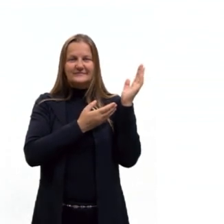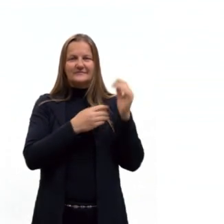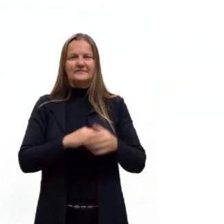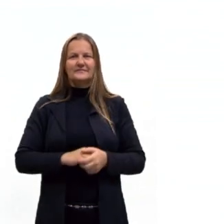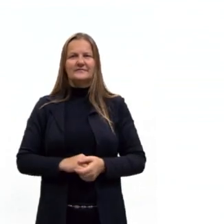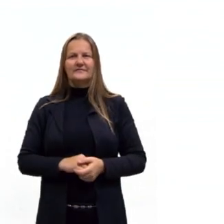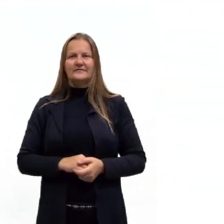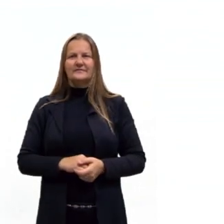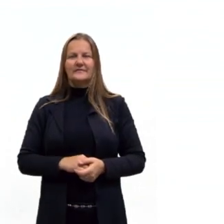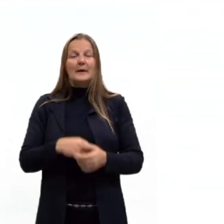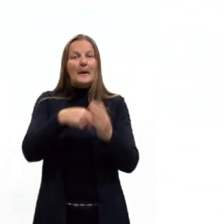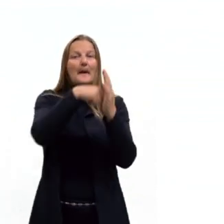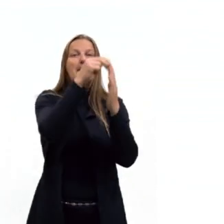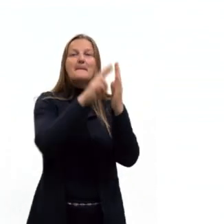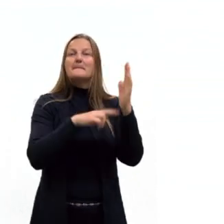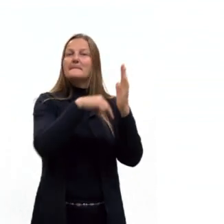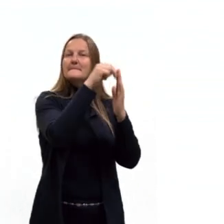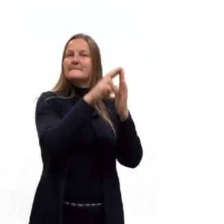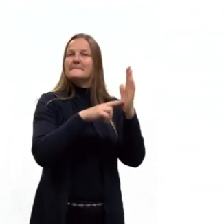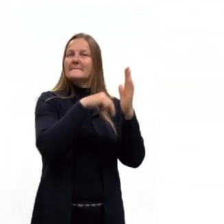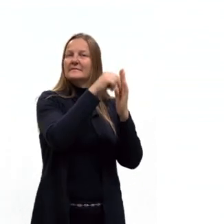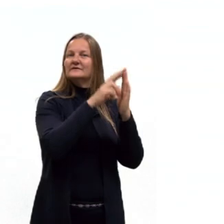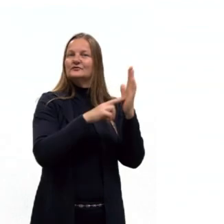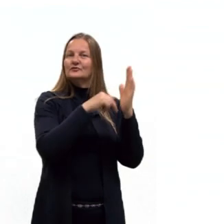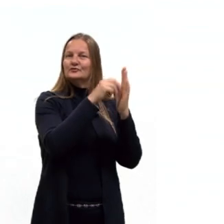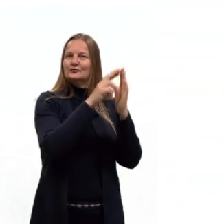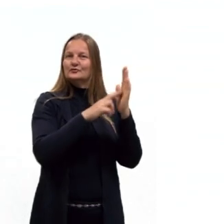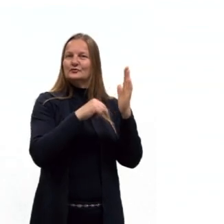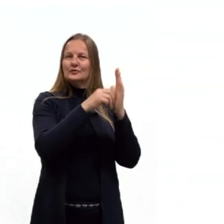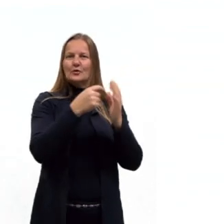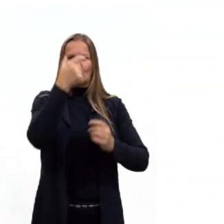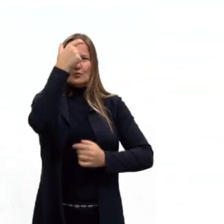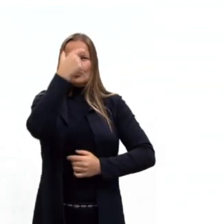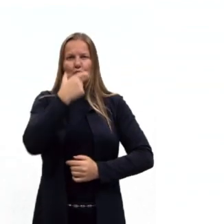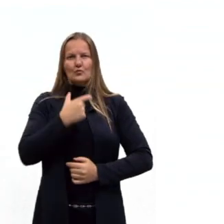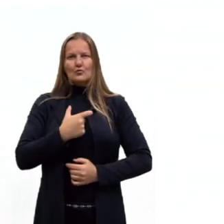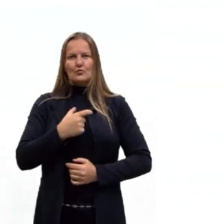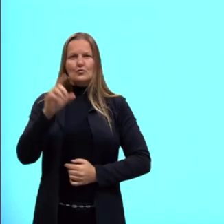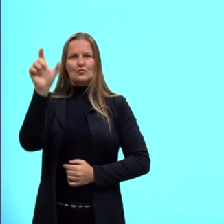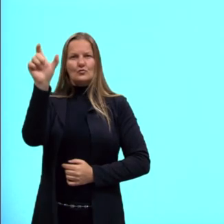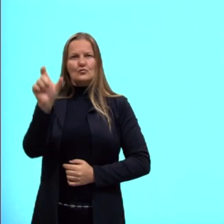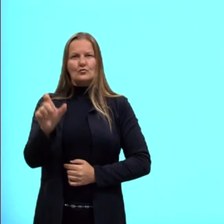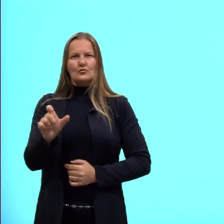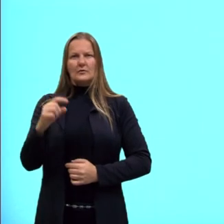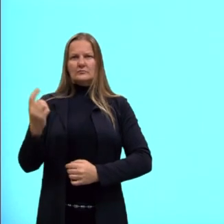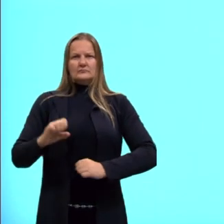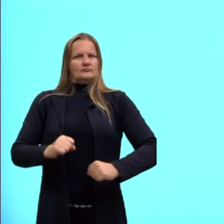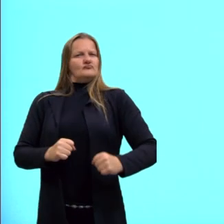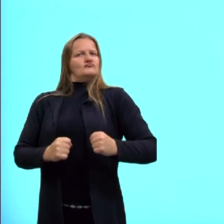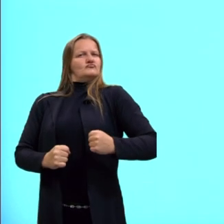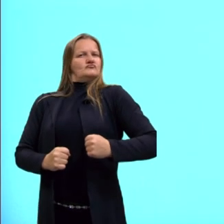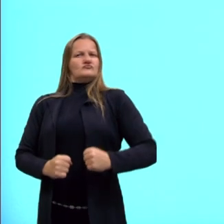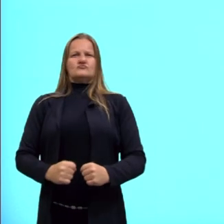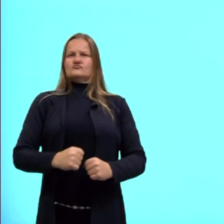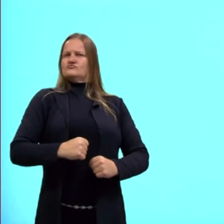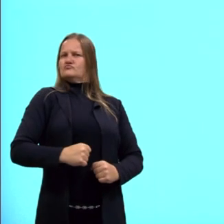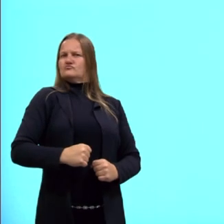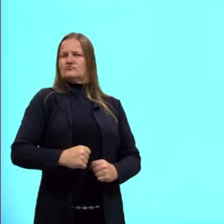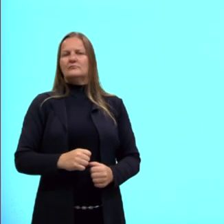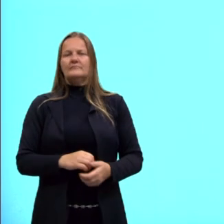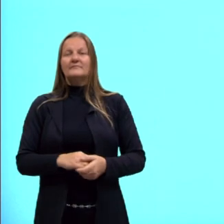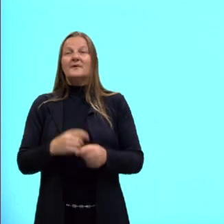Bandeirantes essa é uma pintura dele né mostra ali então uma pessoa né Altivo aquela coisa toda tá a